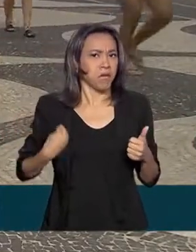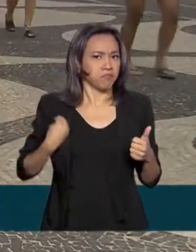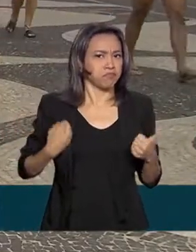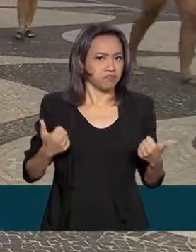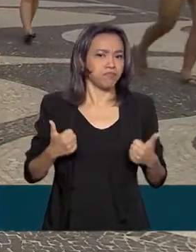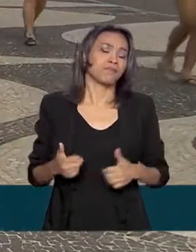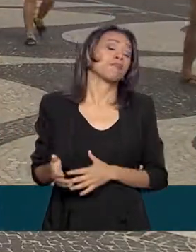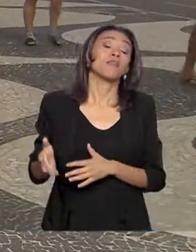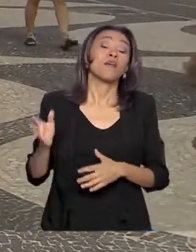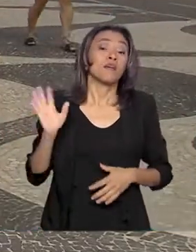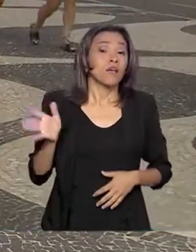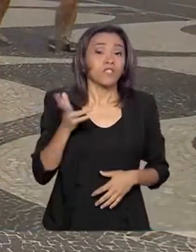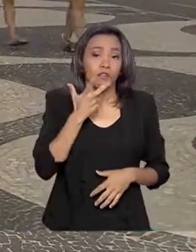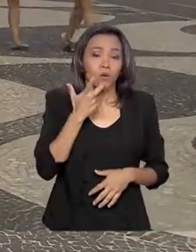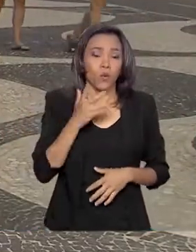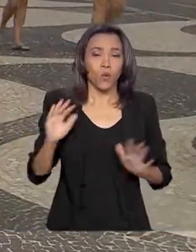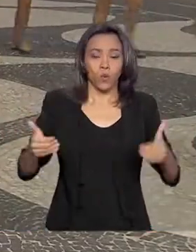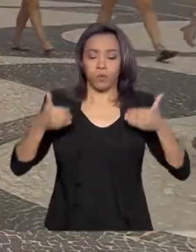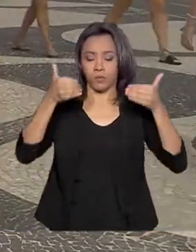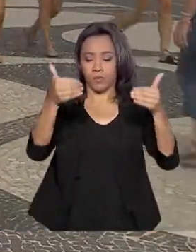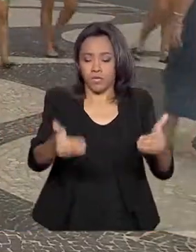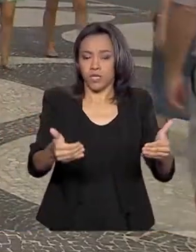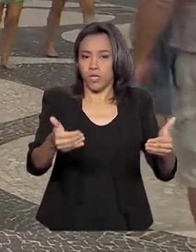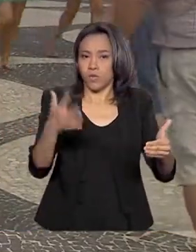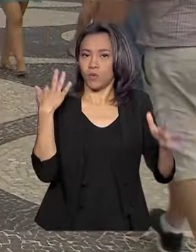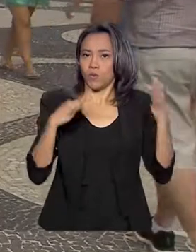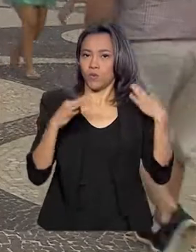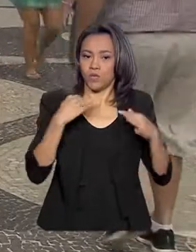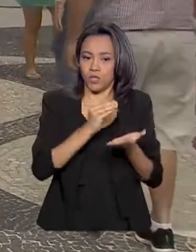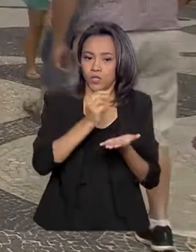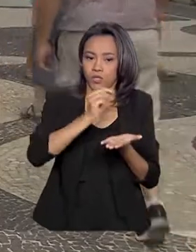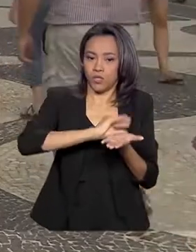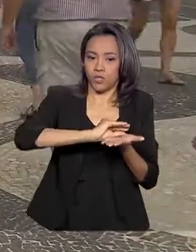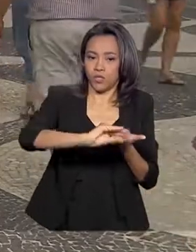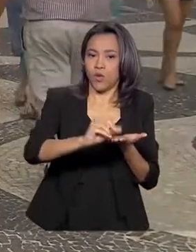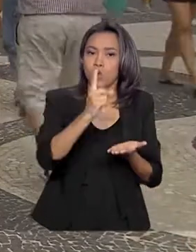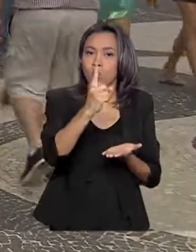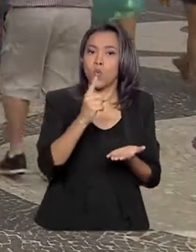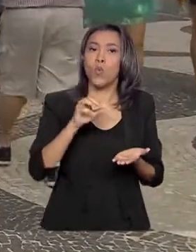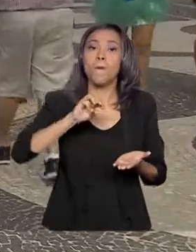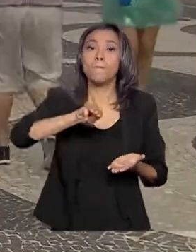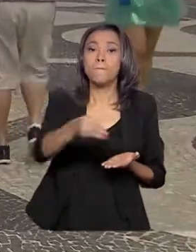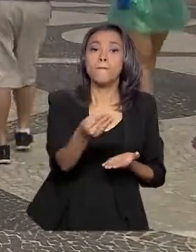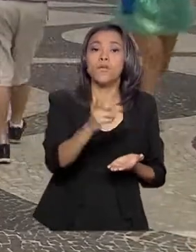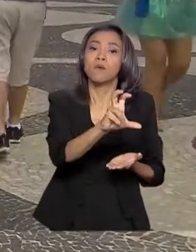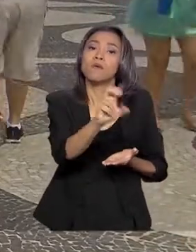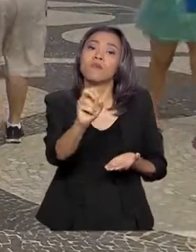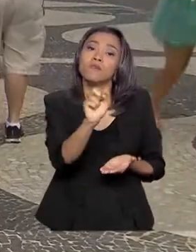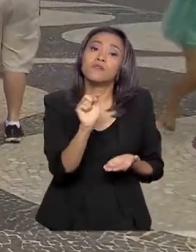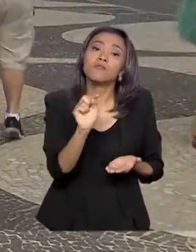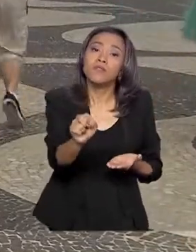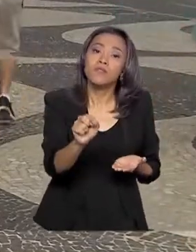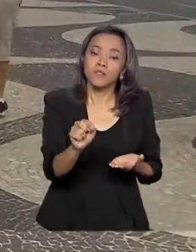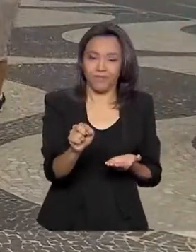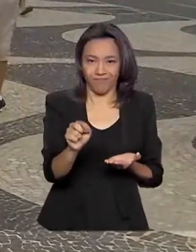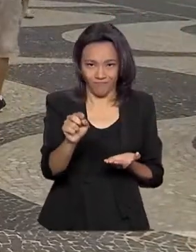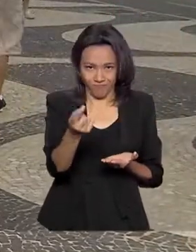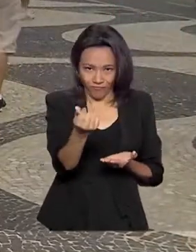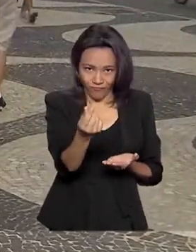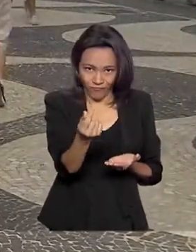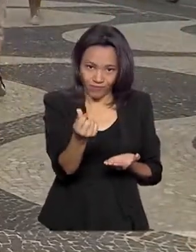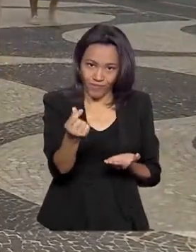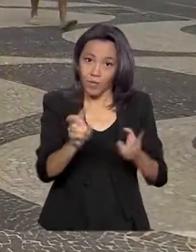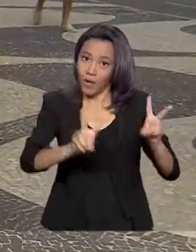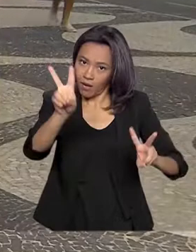isso mesmo que você disse, né? O Ministério do Turismo investiu 1,5 milhão de reais no carnaval. Nas semanas anteriores à